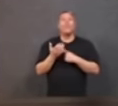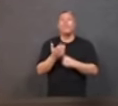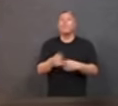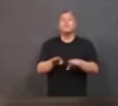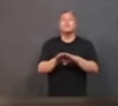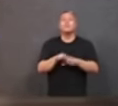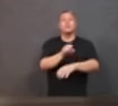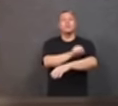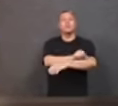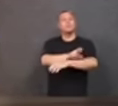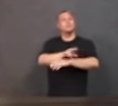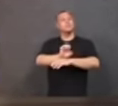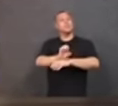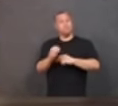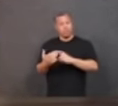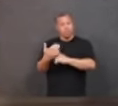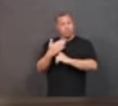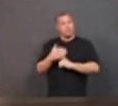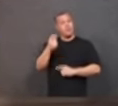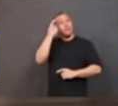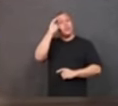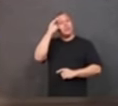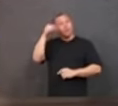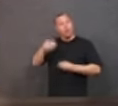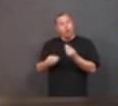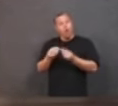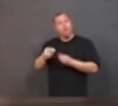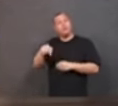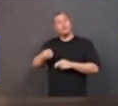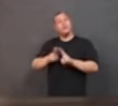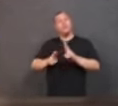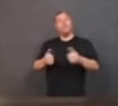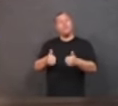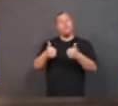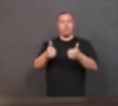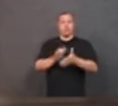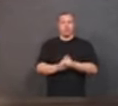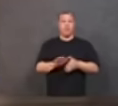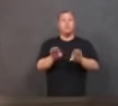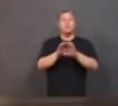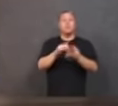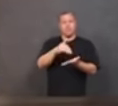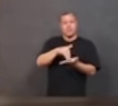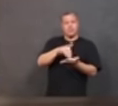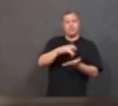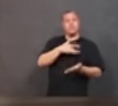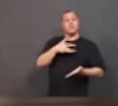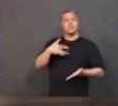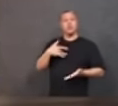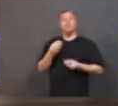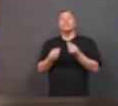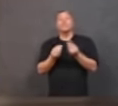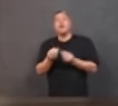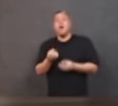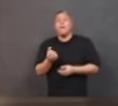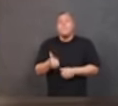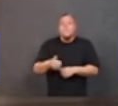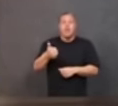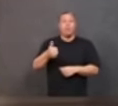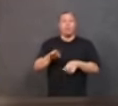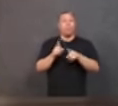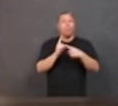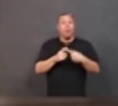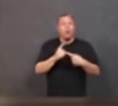Integração, além dos secretários municipais de saúde e educação, para discutirmos o avanço nessas cidades, porque a UFO pode e